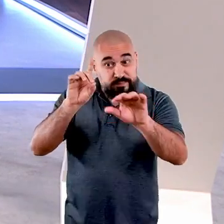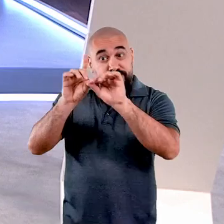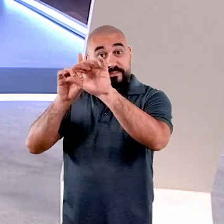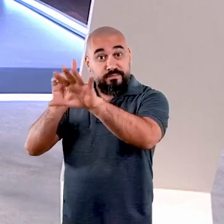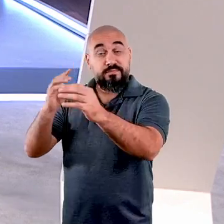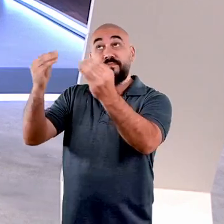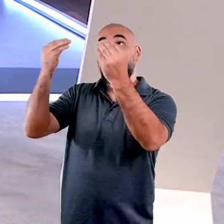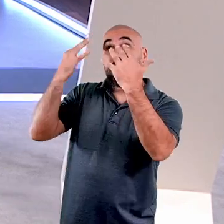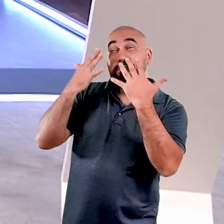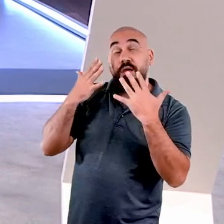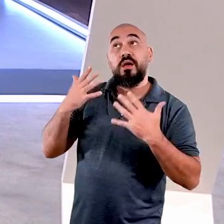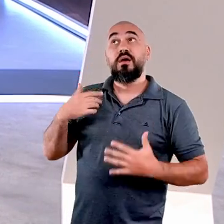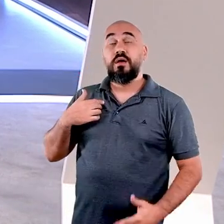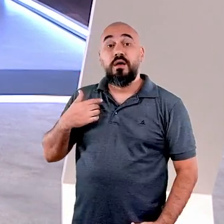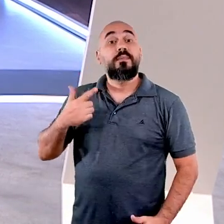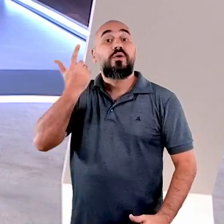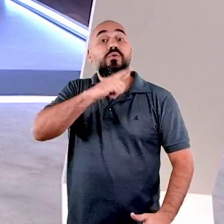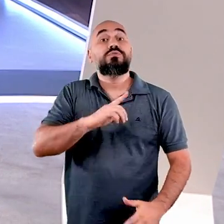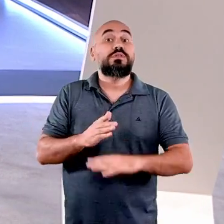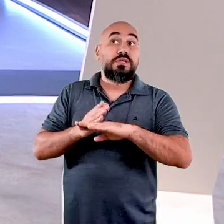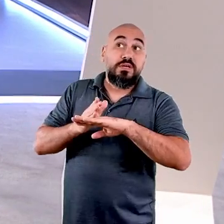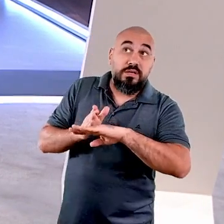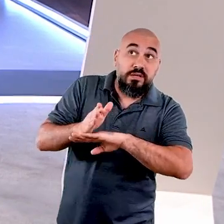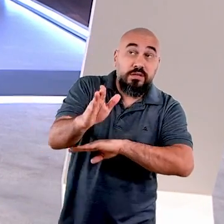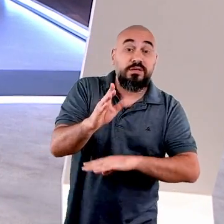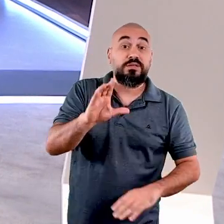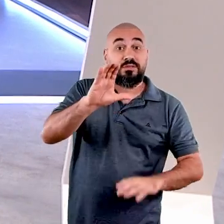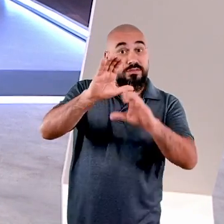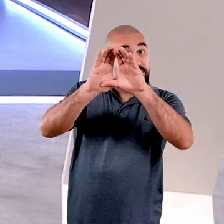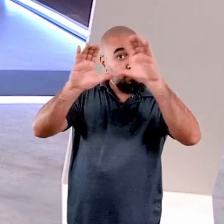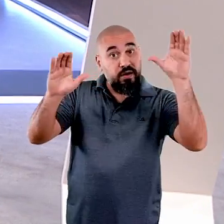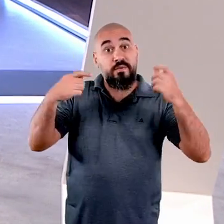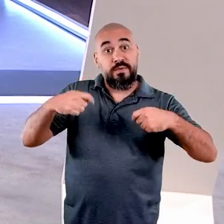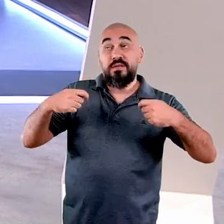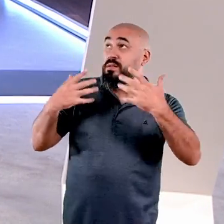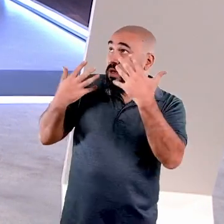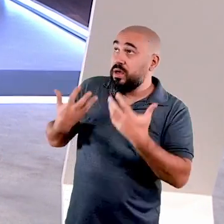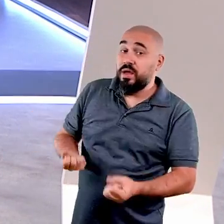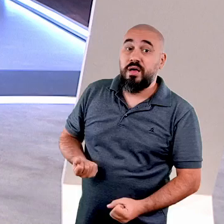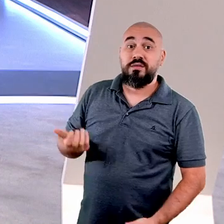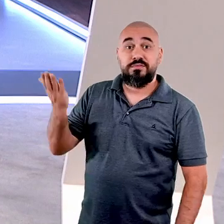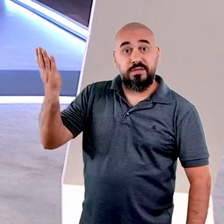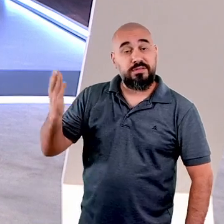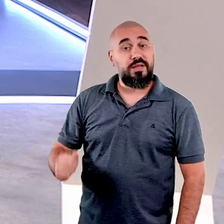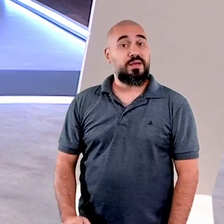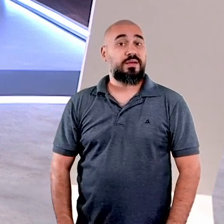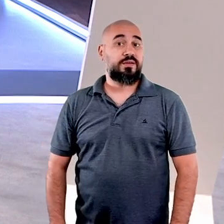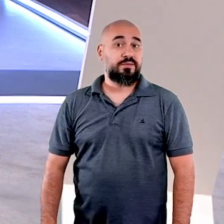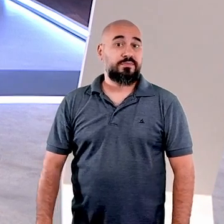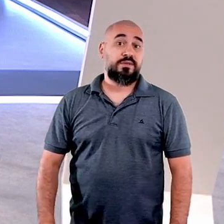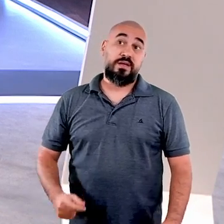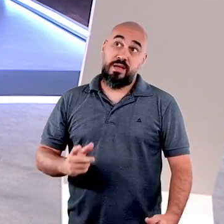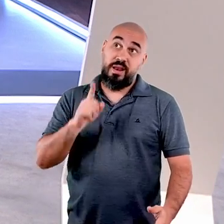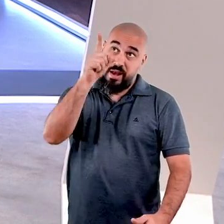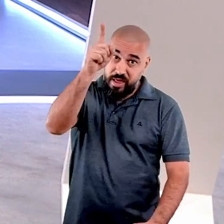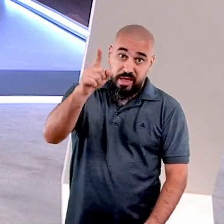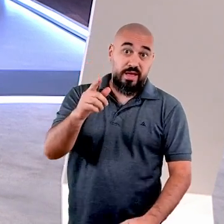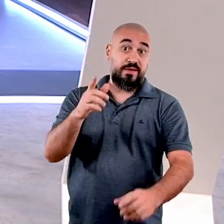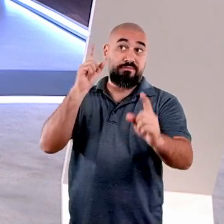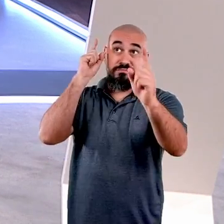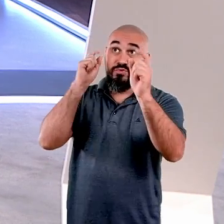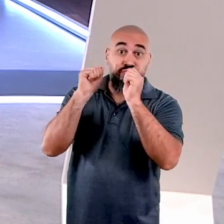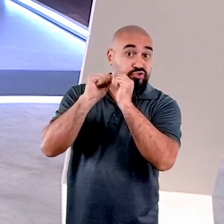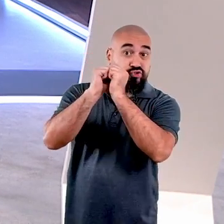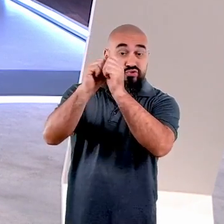eterna, para que eu participe da primeira ressurreição, da ressurreição daqueles que estarão com Ele no céu e estarão juntos para